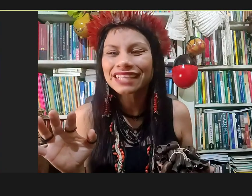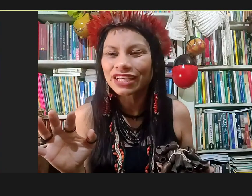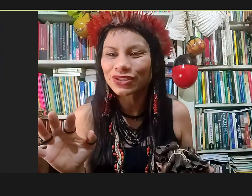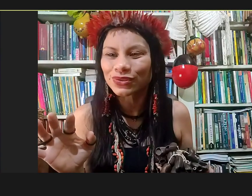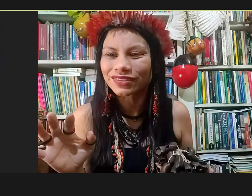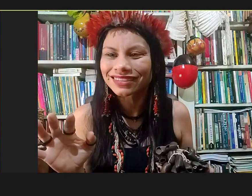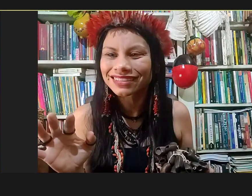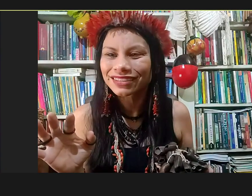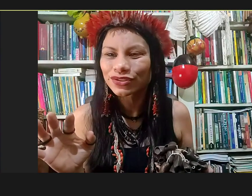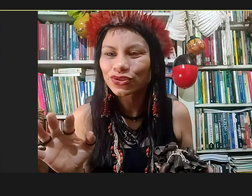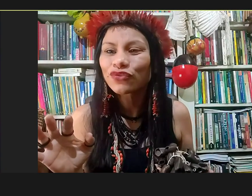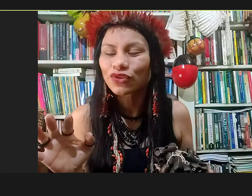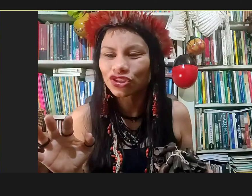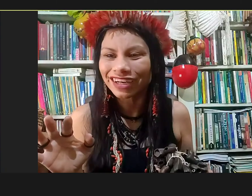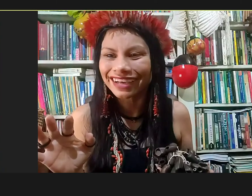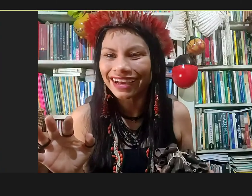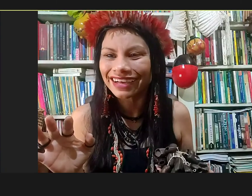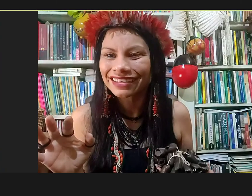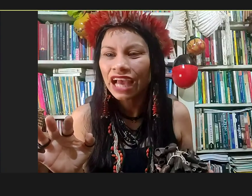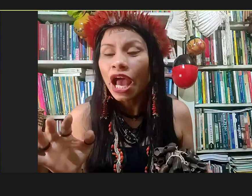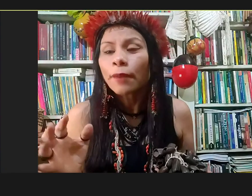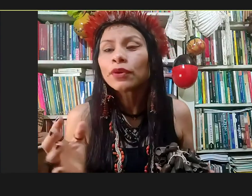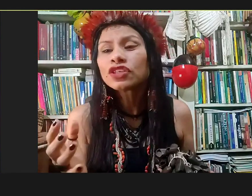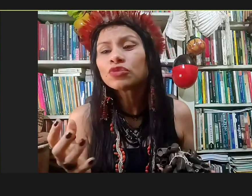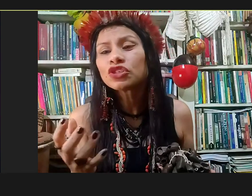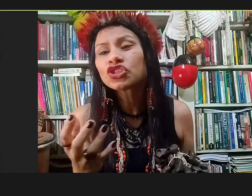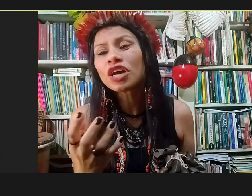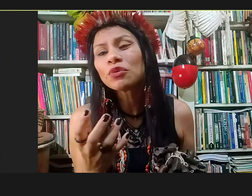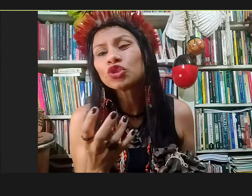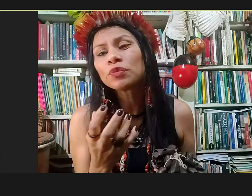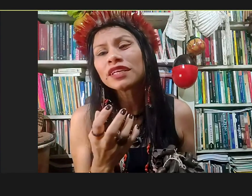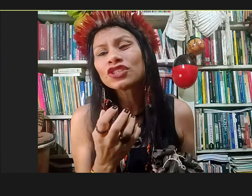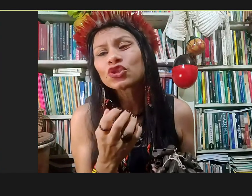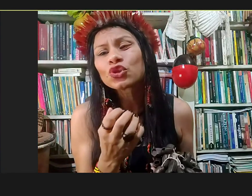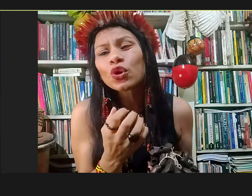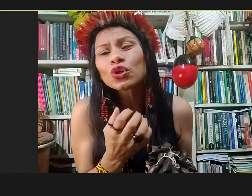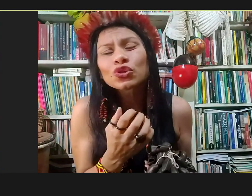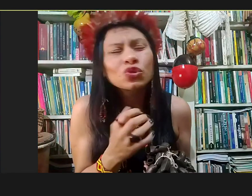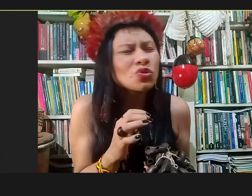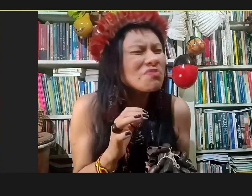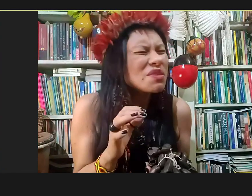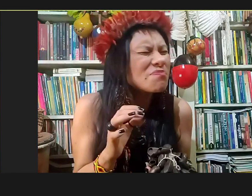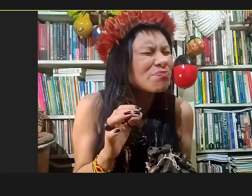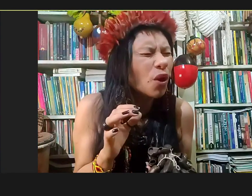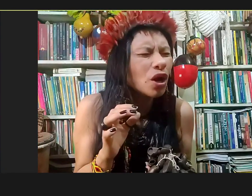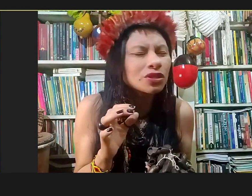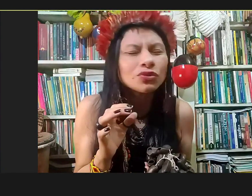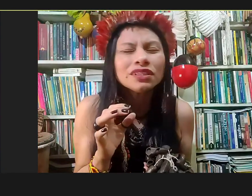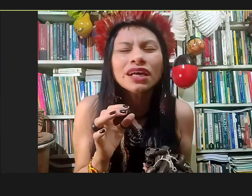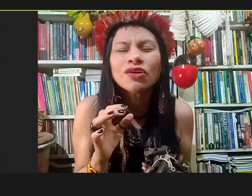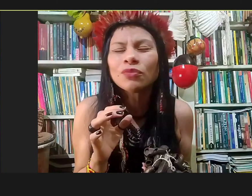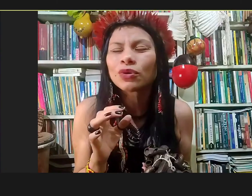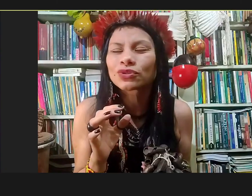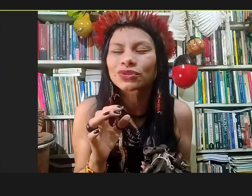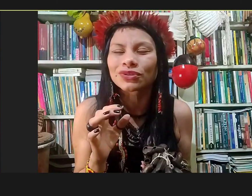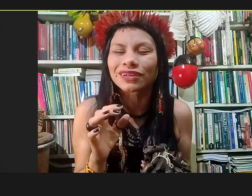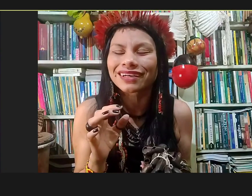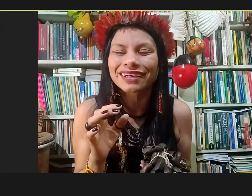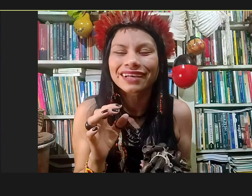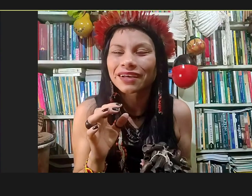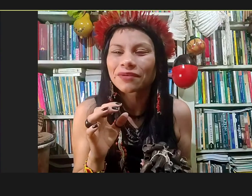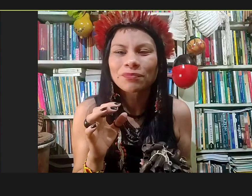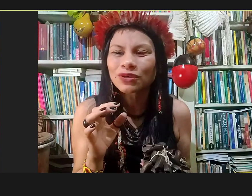Em excesso, só vou estragar. Por isso me chamam de preguiçoso. Me importo não,